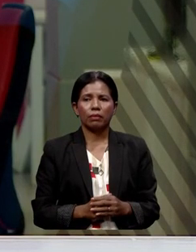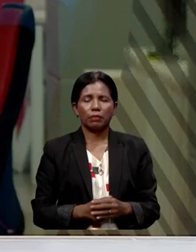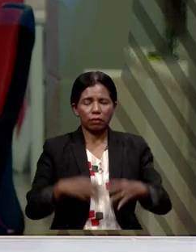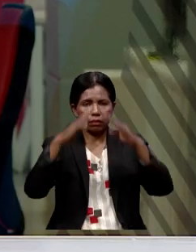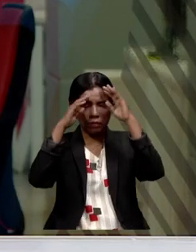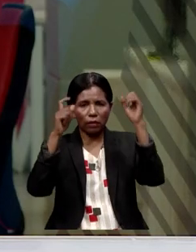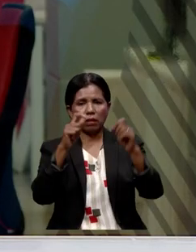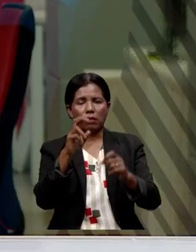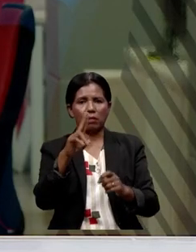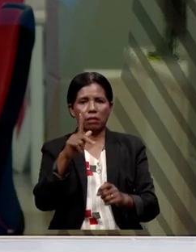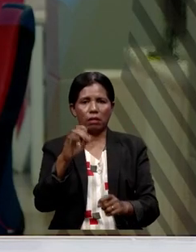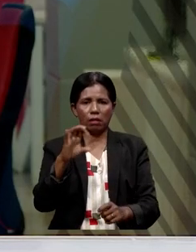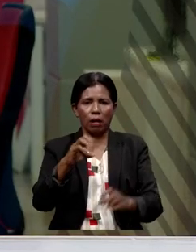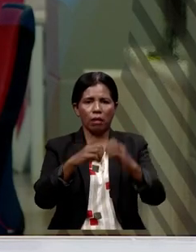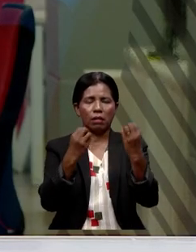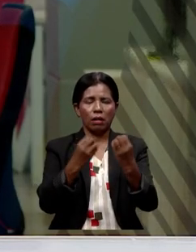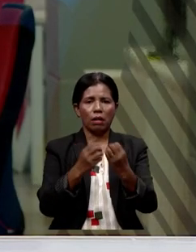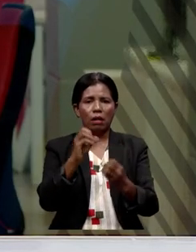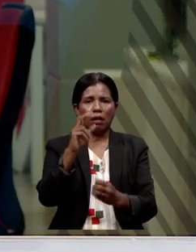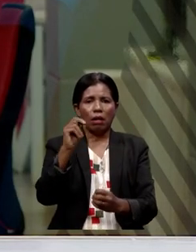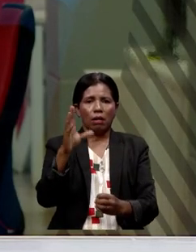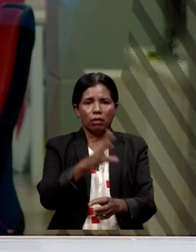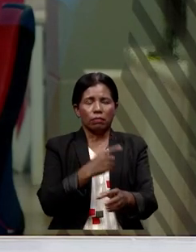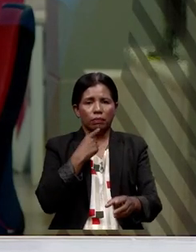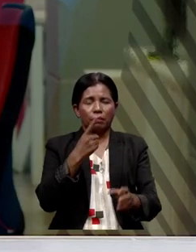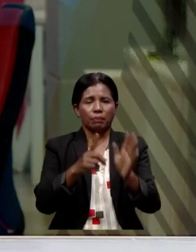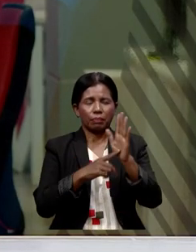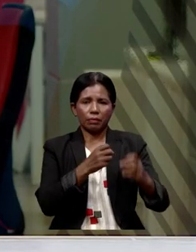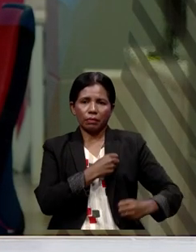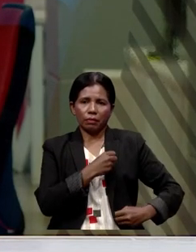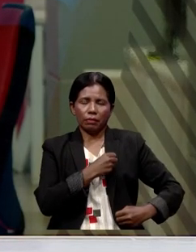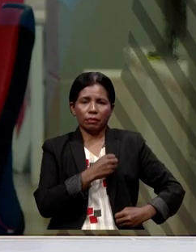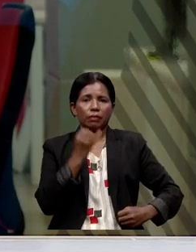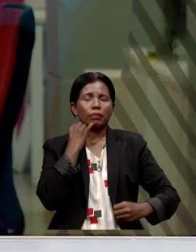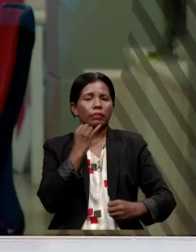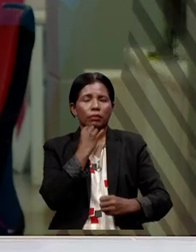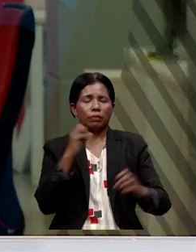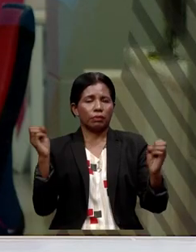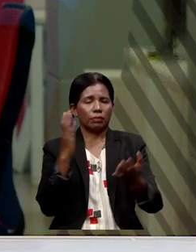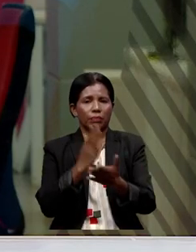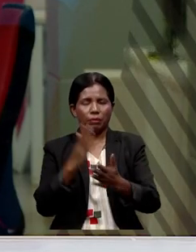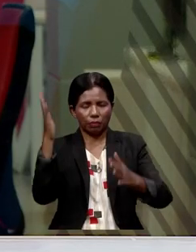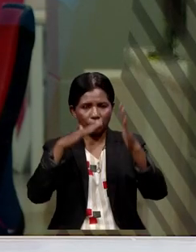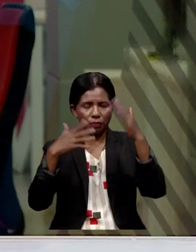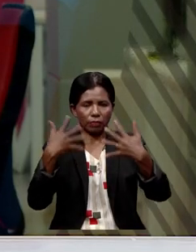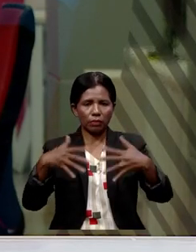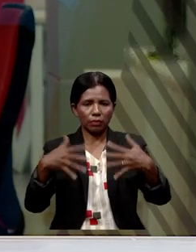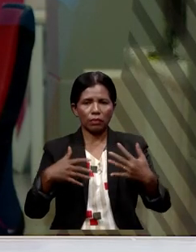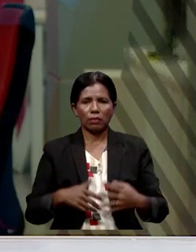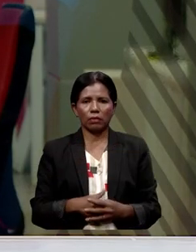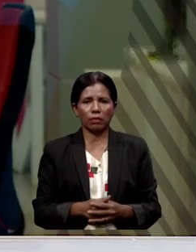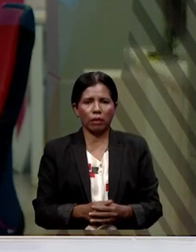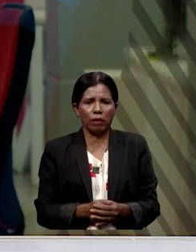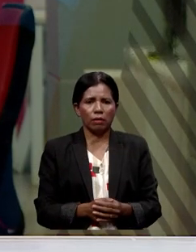Presidente da Turquia até tem a Organização das Nações Unidas tem que recomenda usar força se Israel lá para conflito.